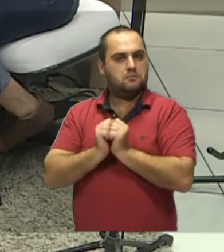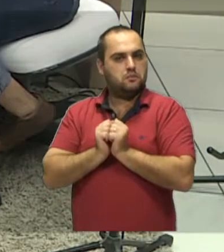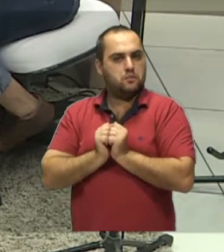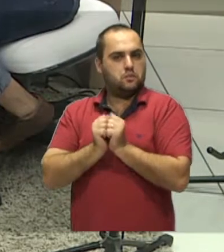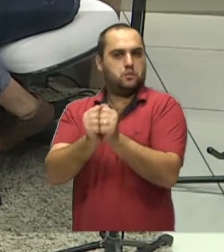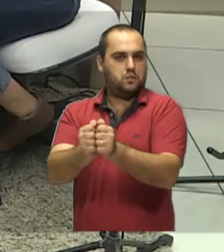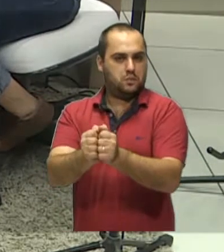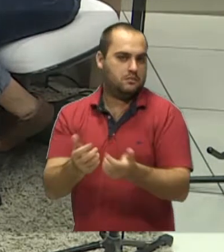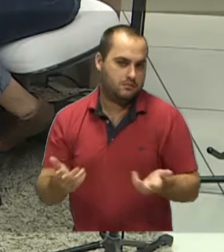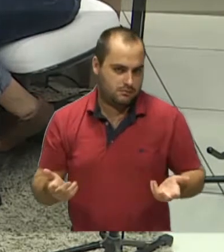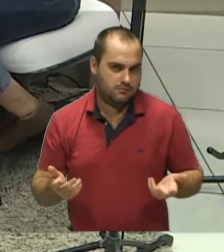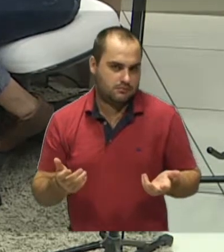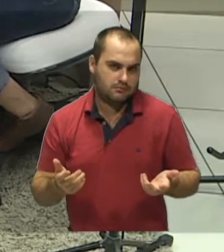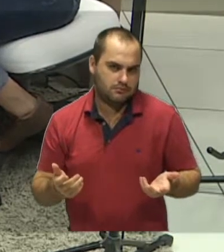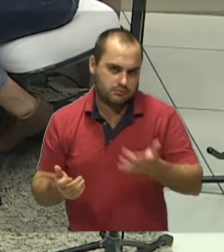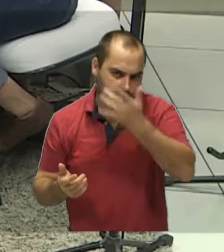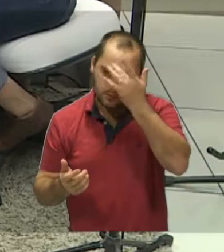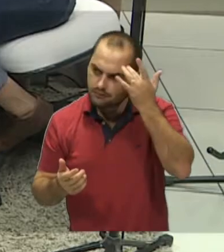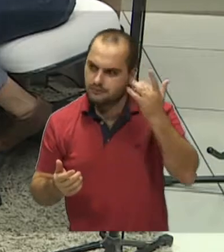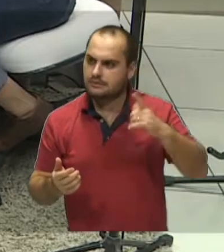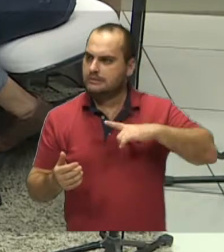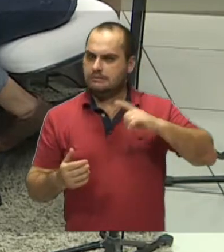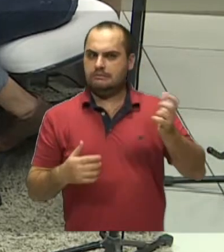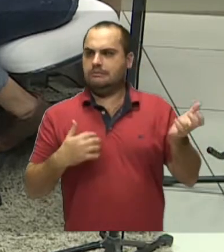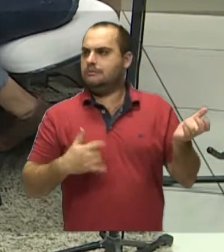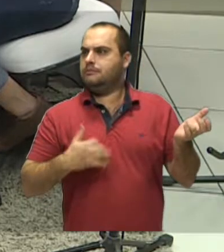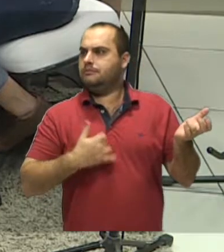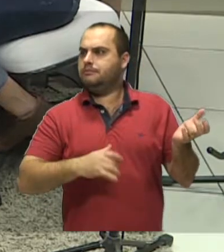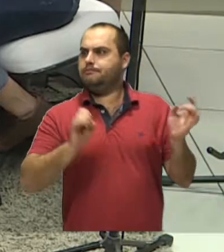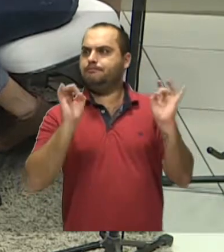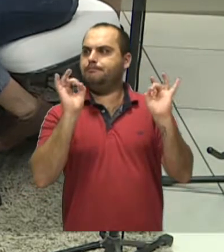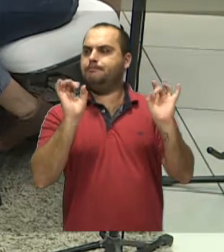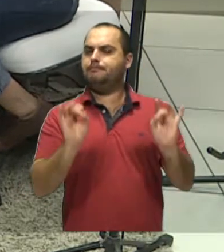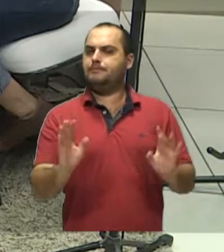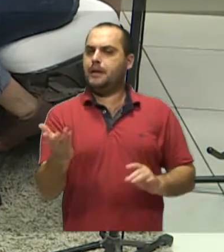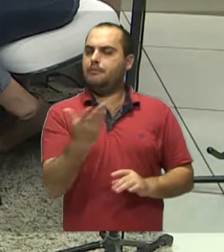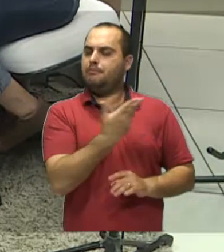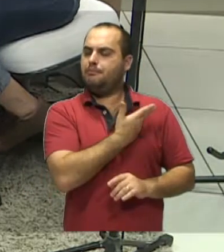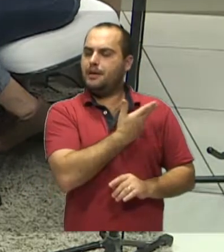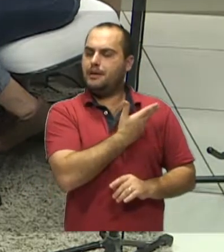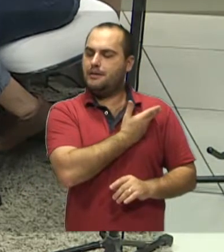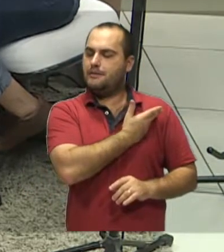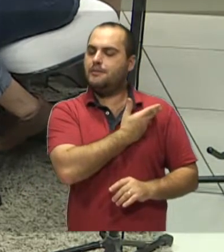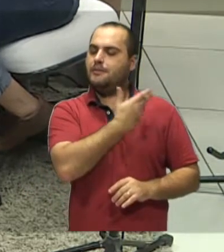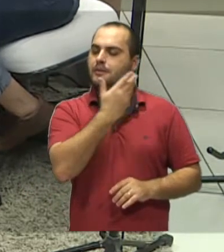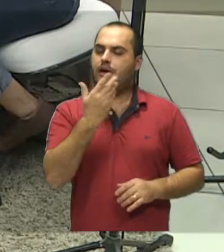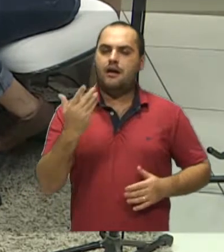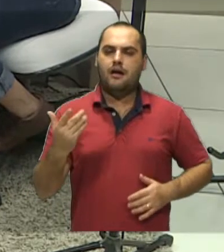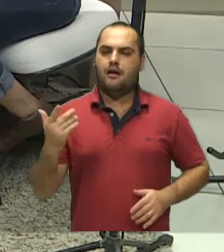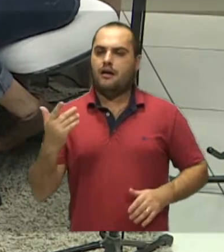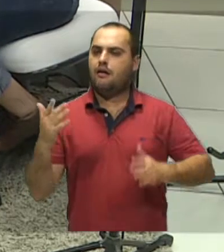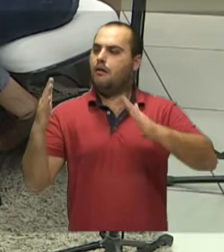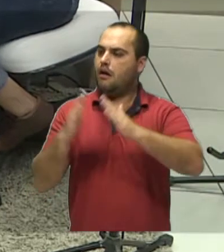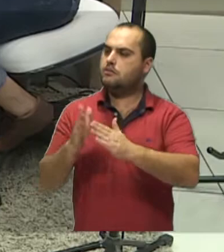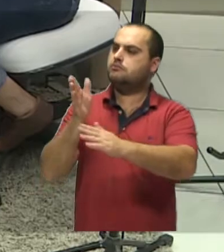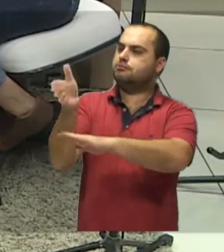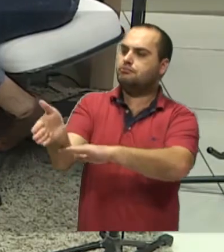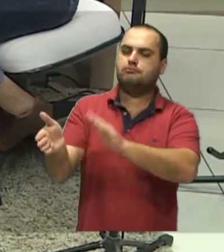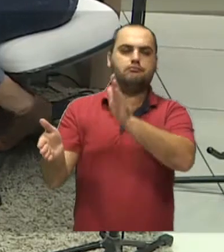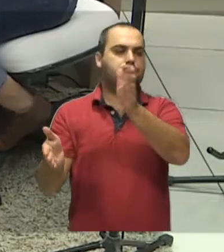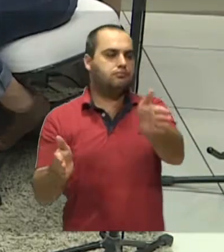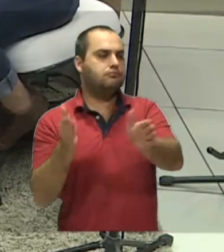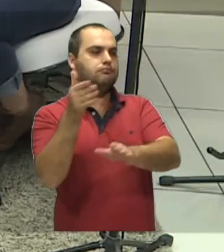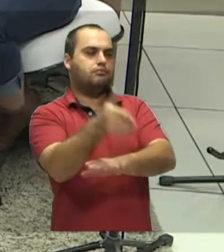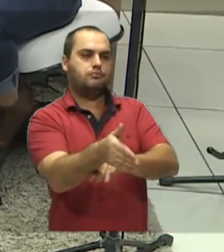são exímios instrumentistas e grandes amigos, pessoas que a gente se frequenta, um à casa do outro, nós